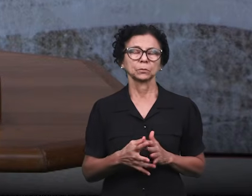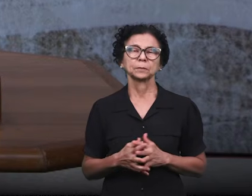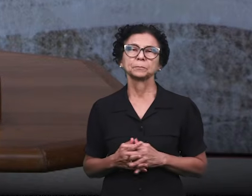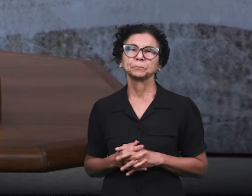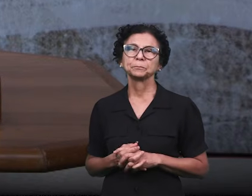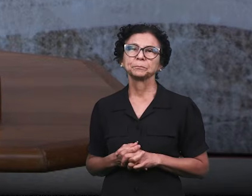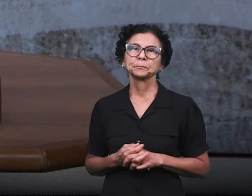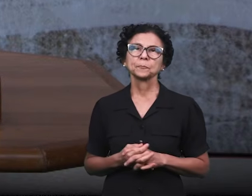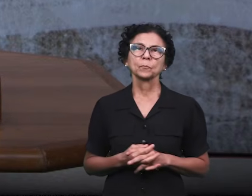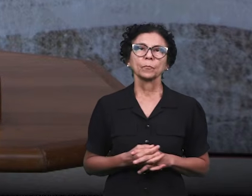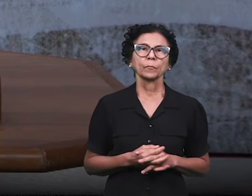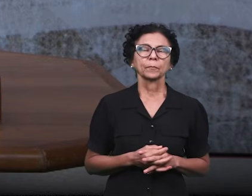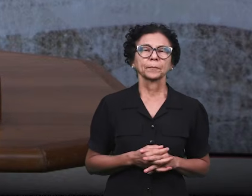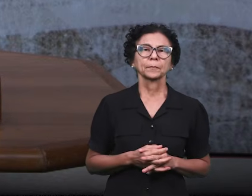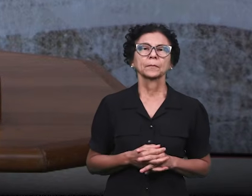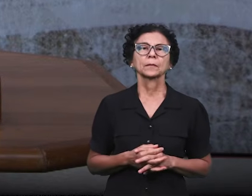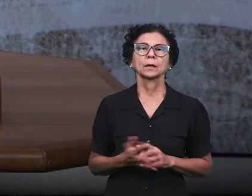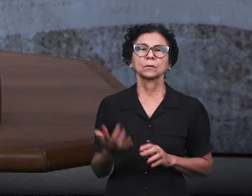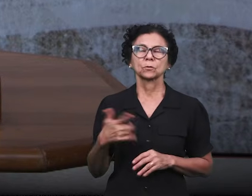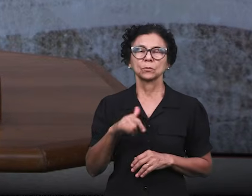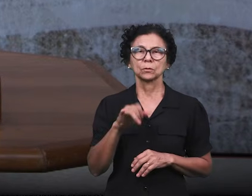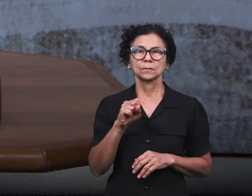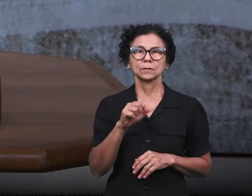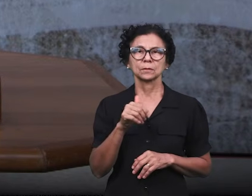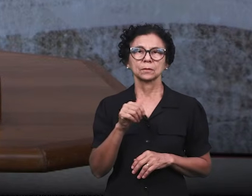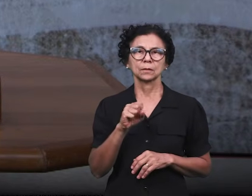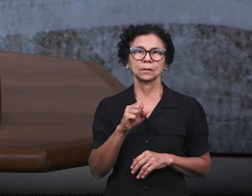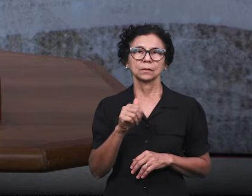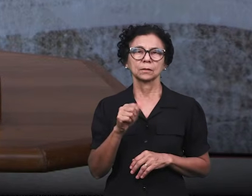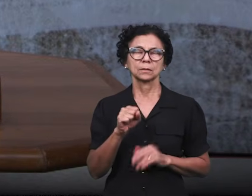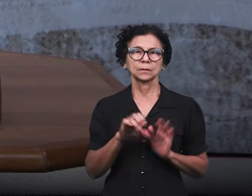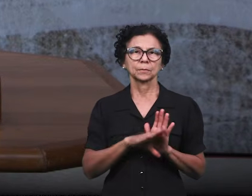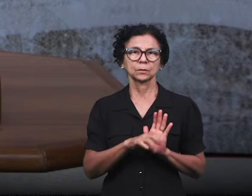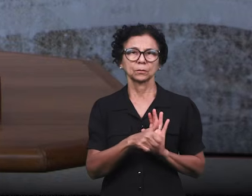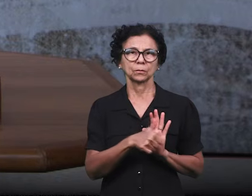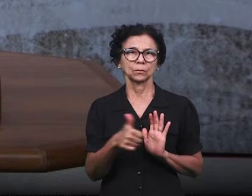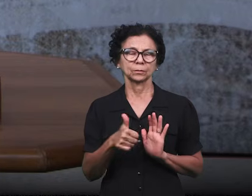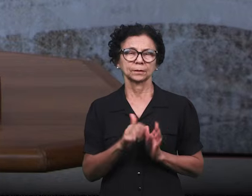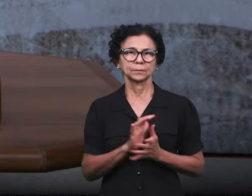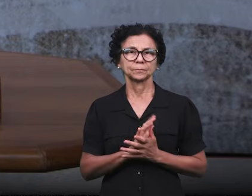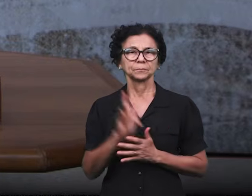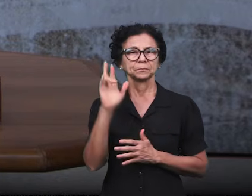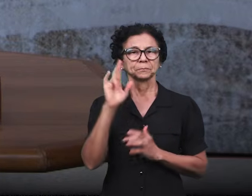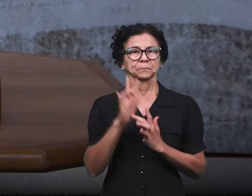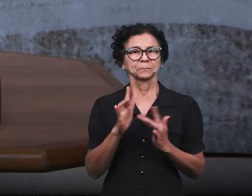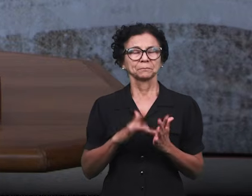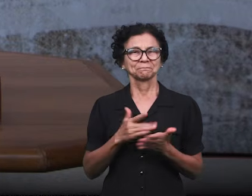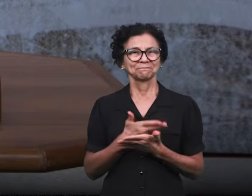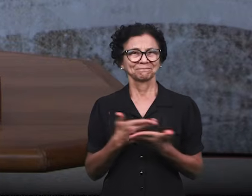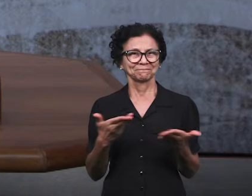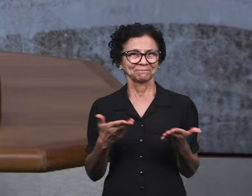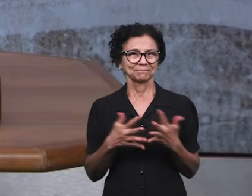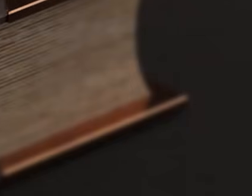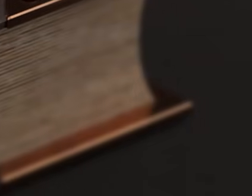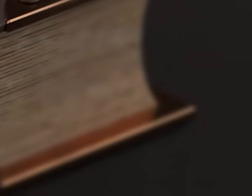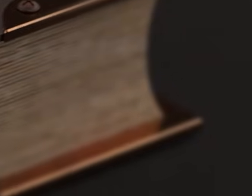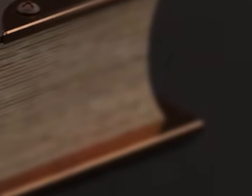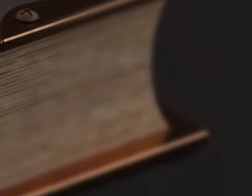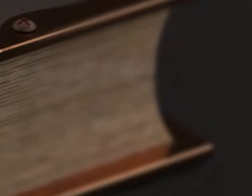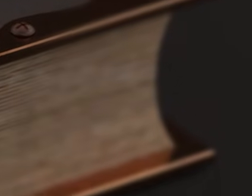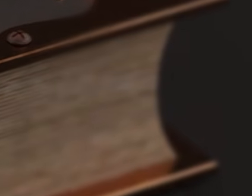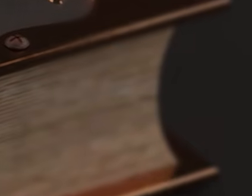na leitura do livro de Isaías, a partir do capítulo 11. Desejamos a todos a paz do Senhor Jesus.